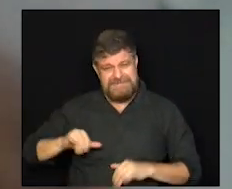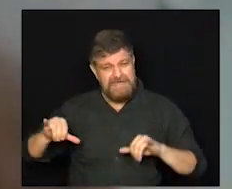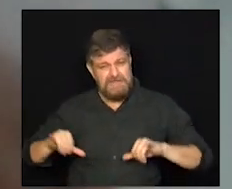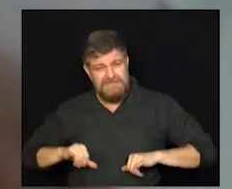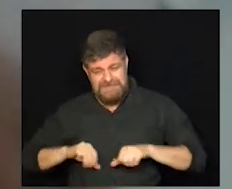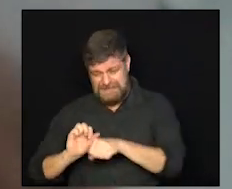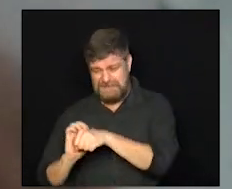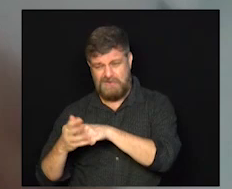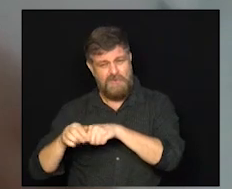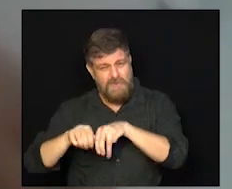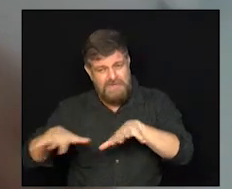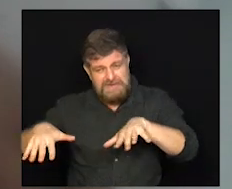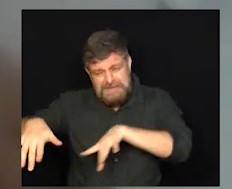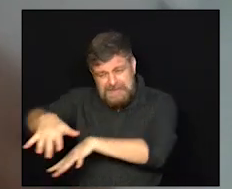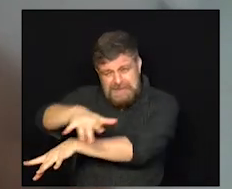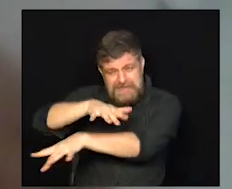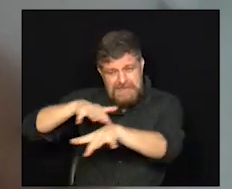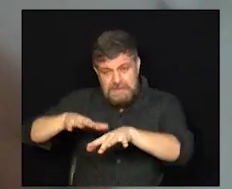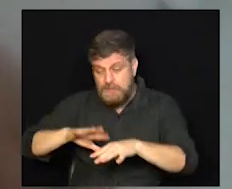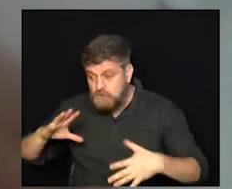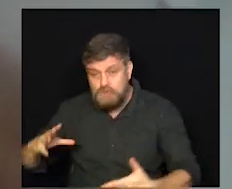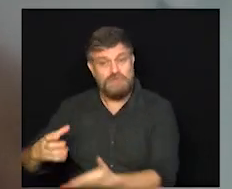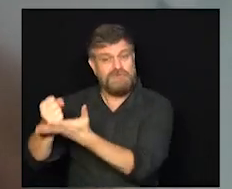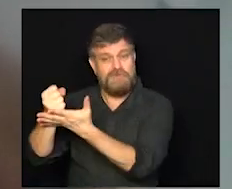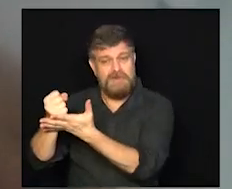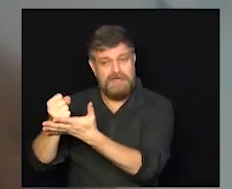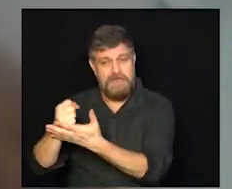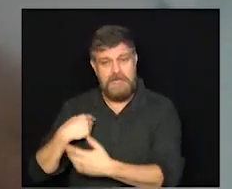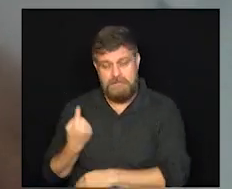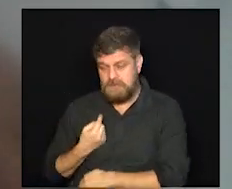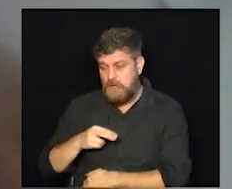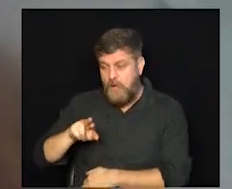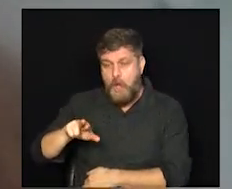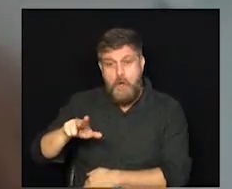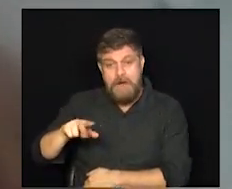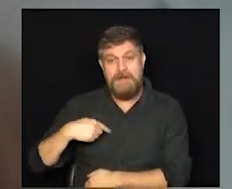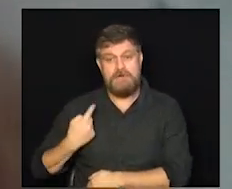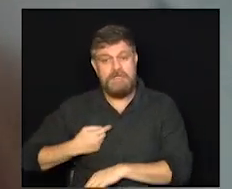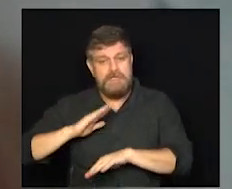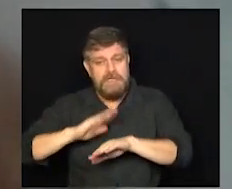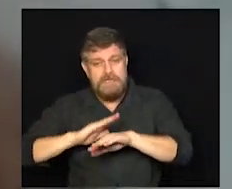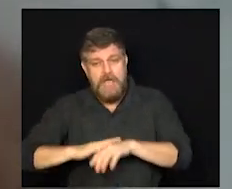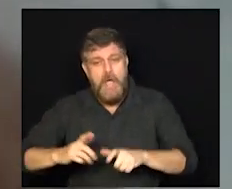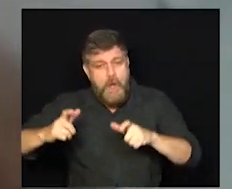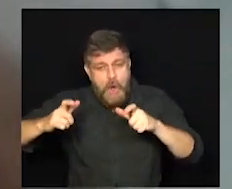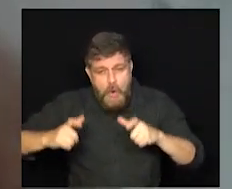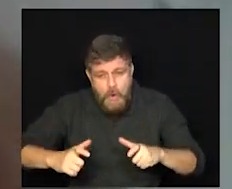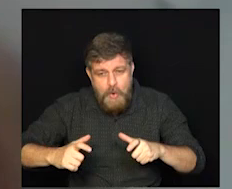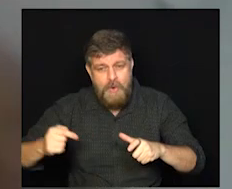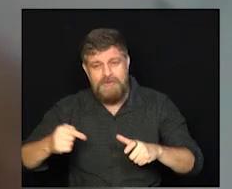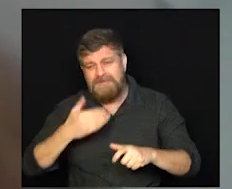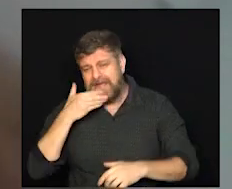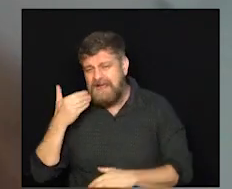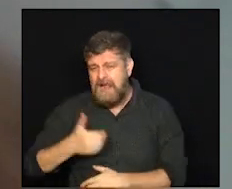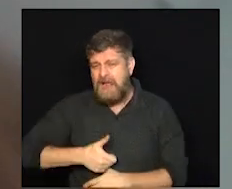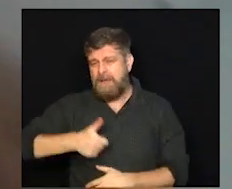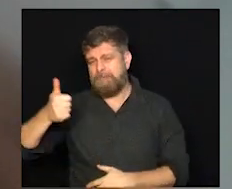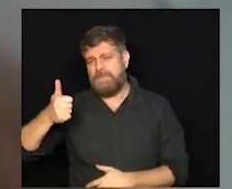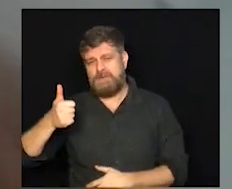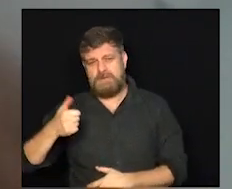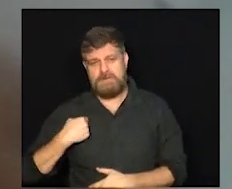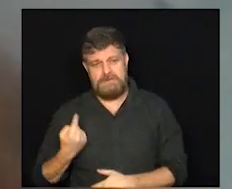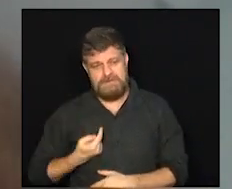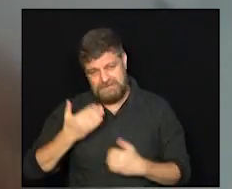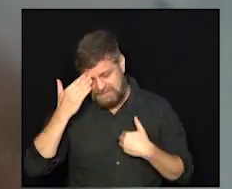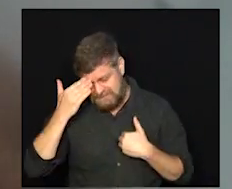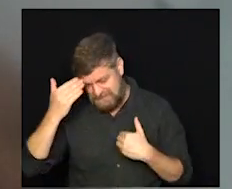Covid, nos socorrermos, mas também, como irmãos, construirmos aqui um lugar melhor. Então, obrigado,